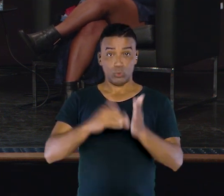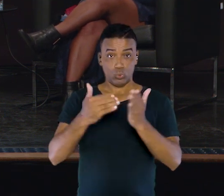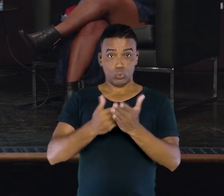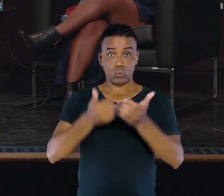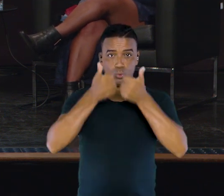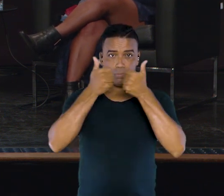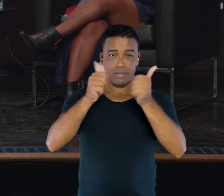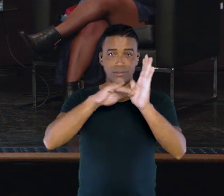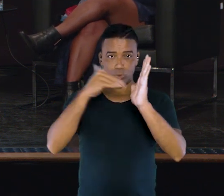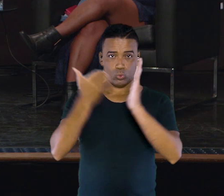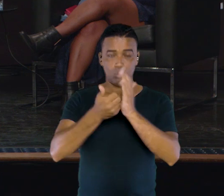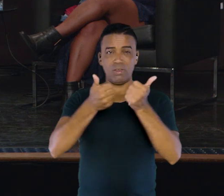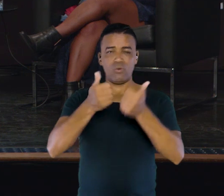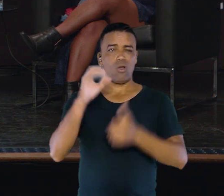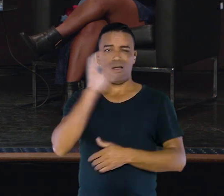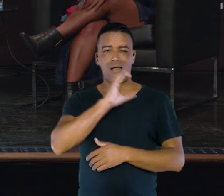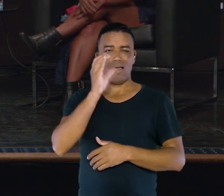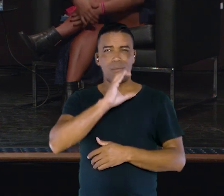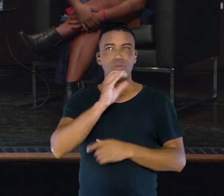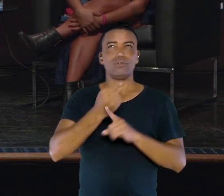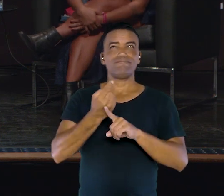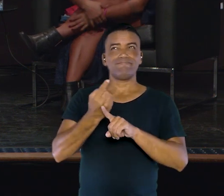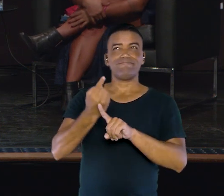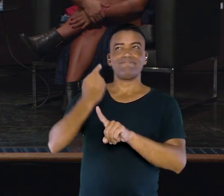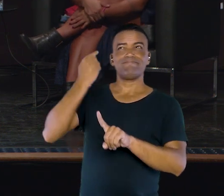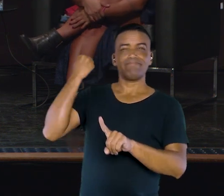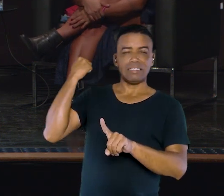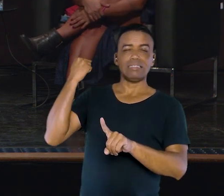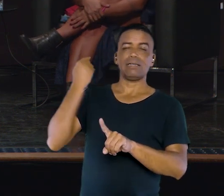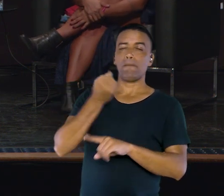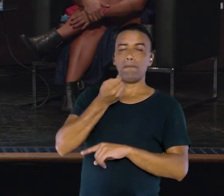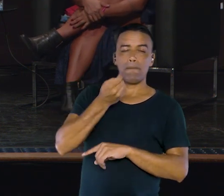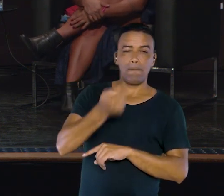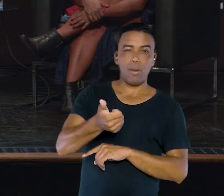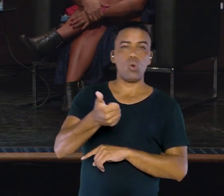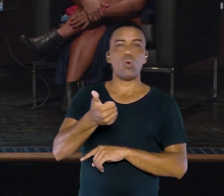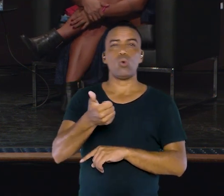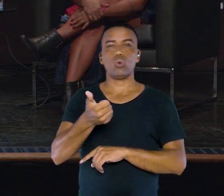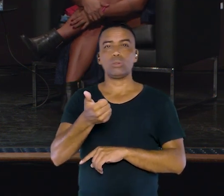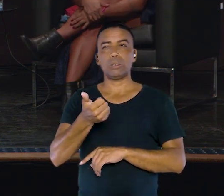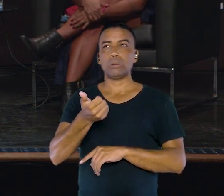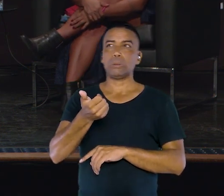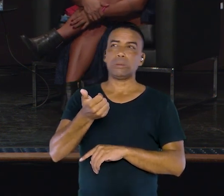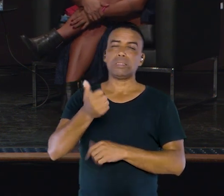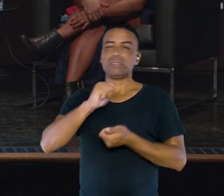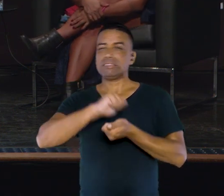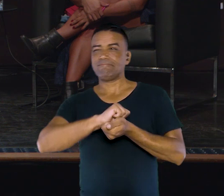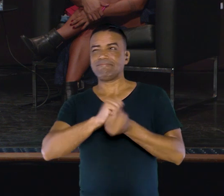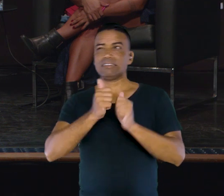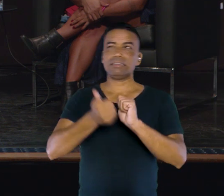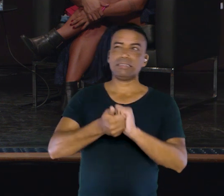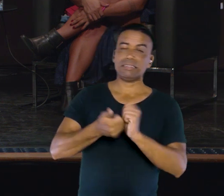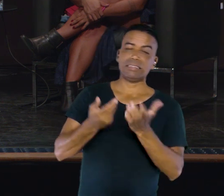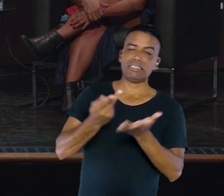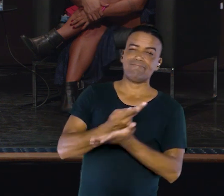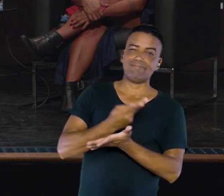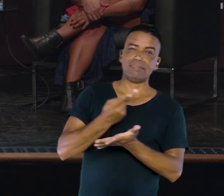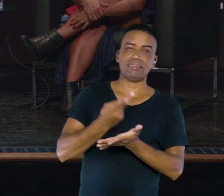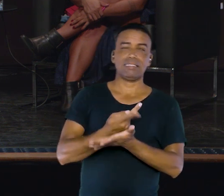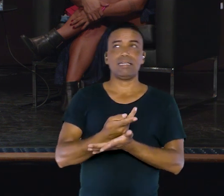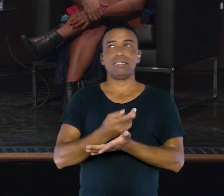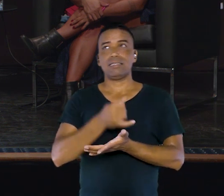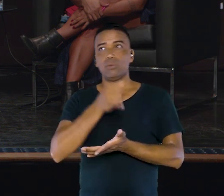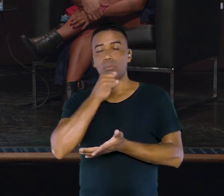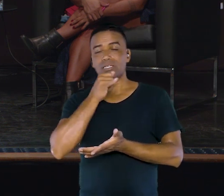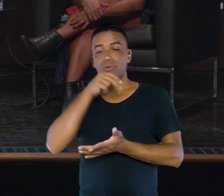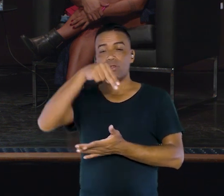Tudo bem? Vou ser rápida. Queria voltar um pouco na inadequação, né, que você colocou, Eduardo,